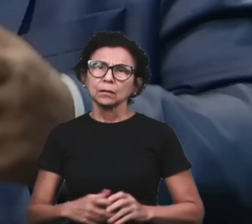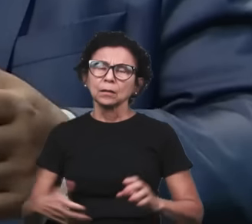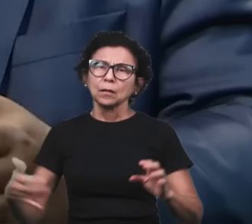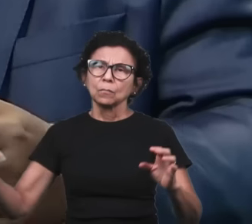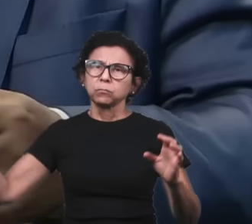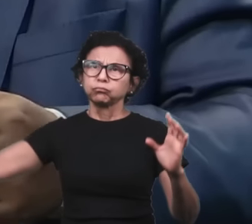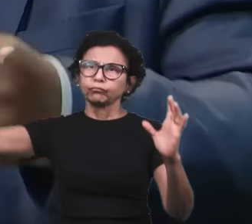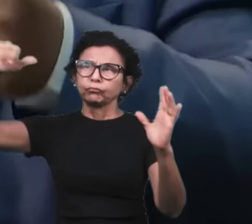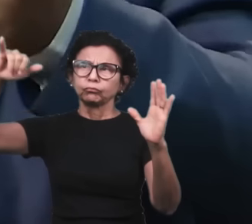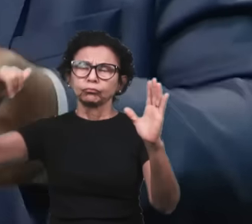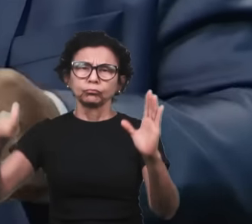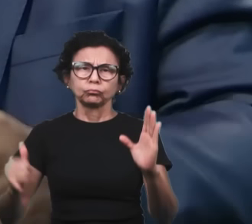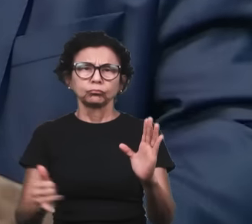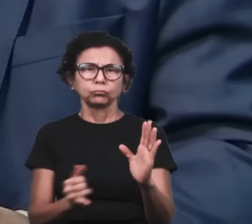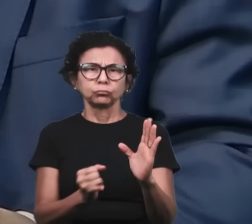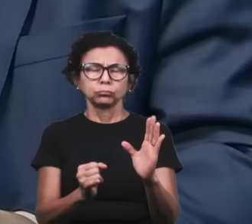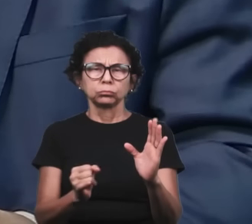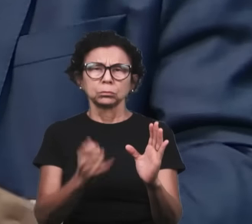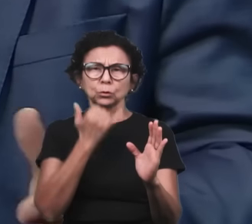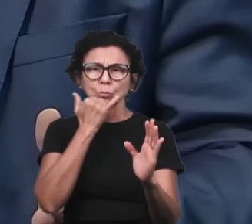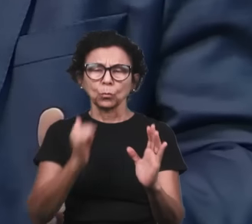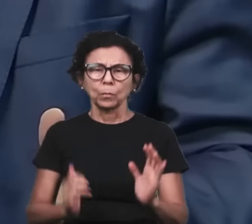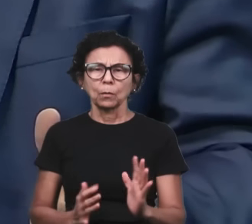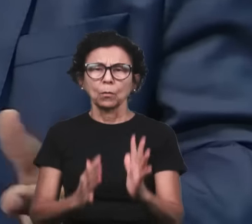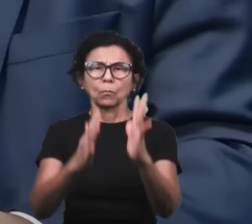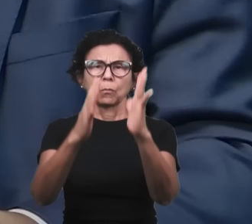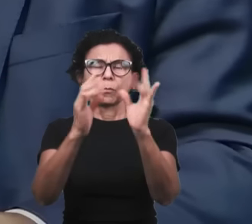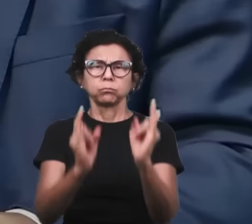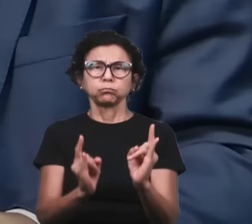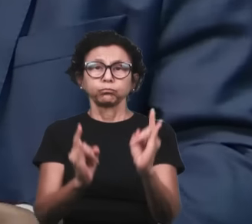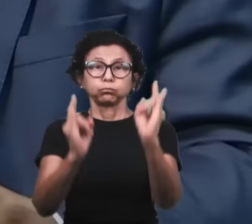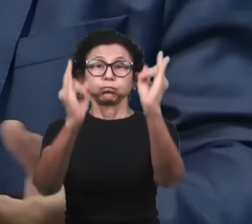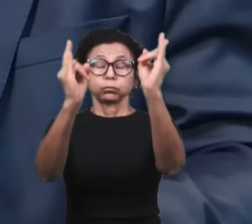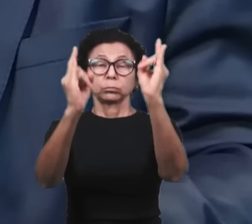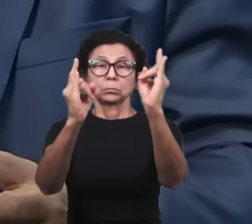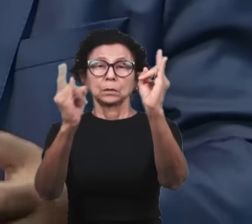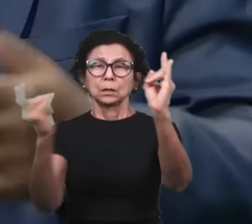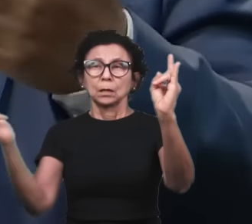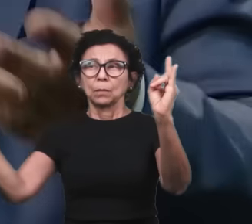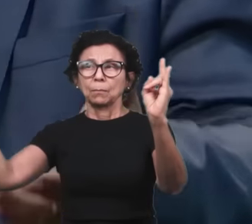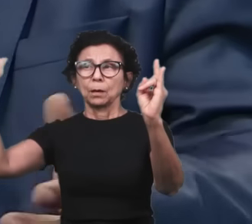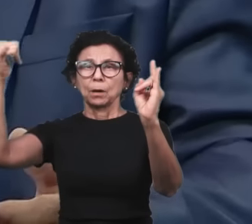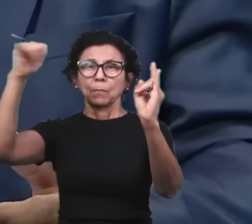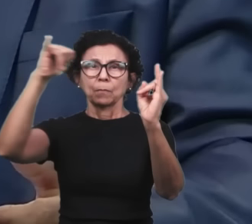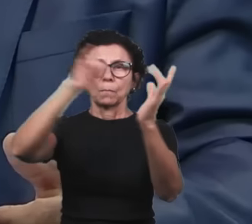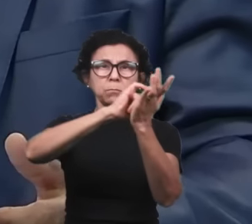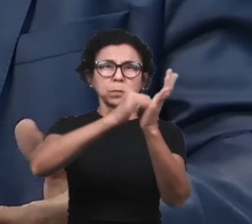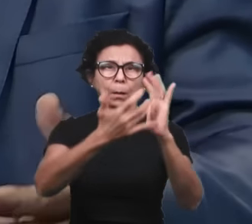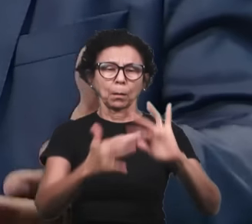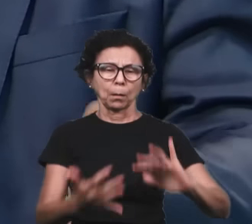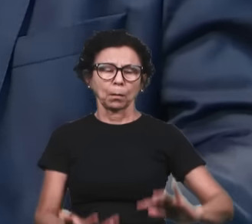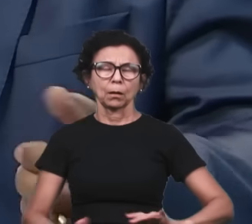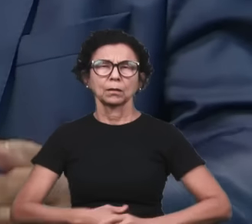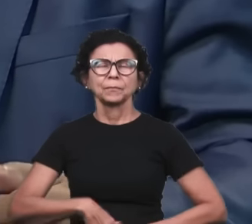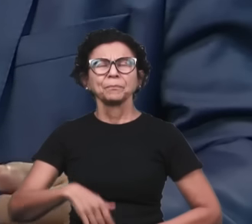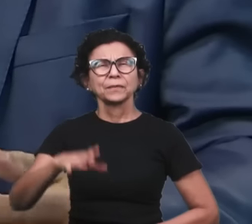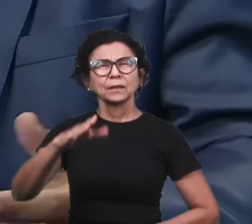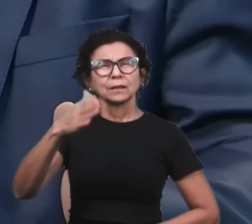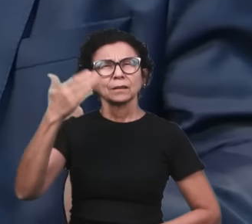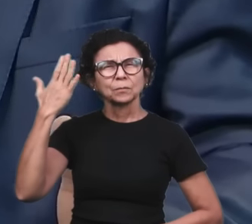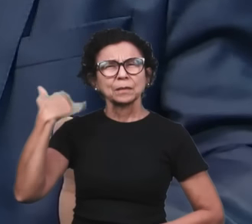torres altas imponentes. Assim, Primeira Guerra, Segunda Guerra, lá na